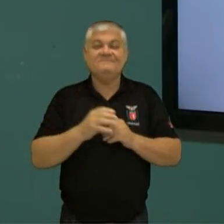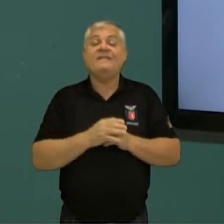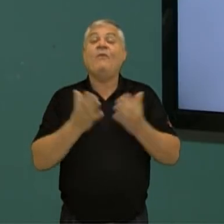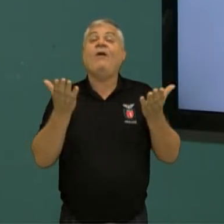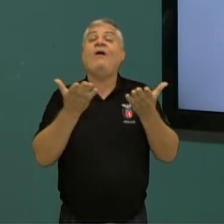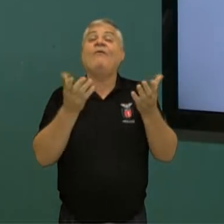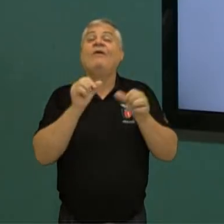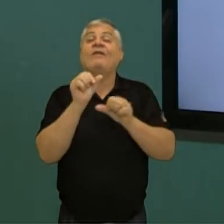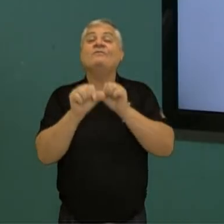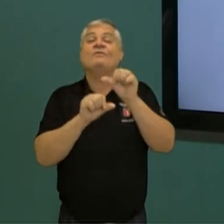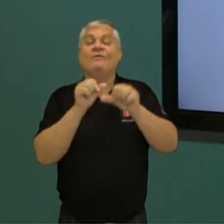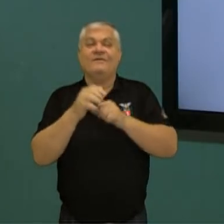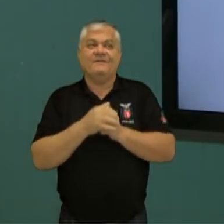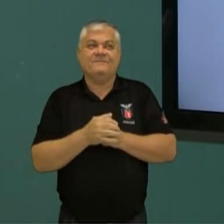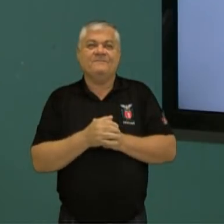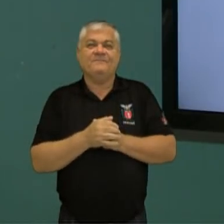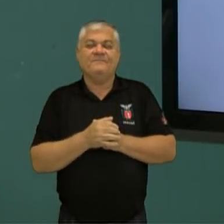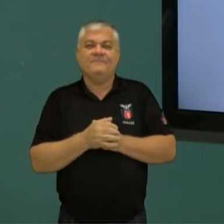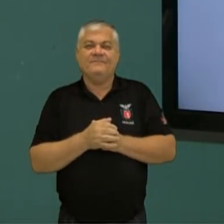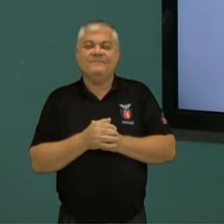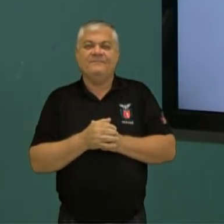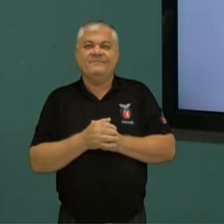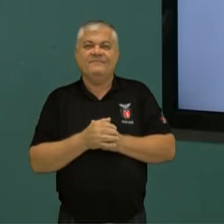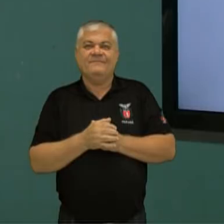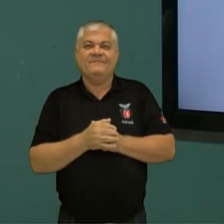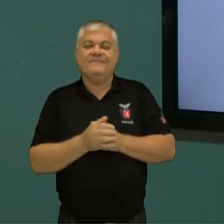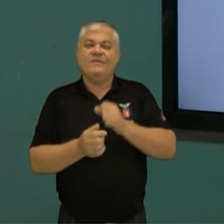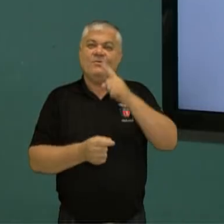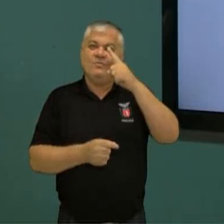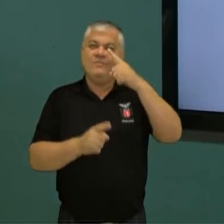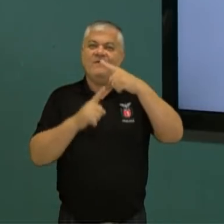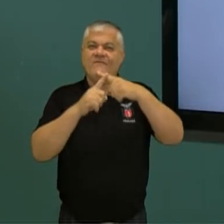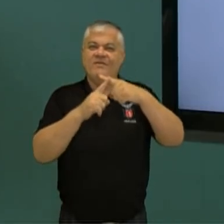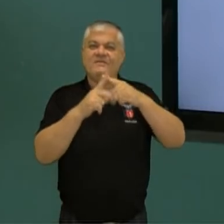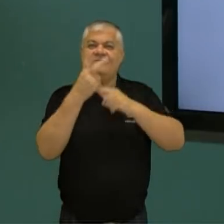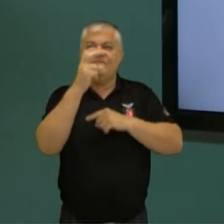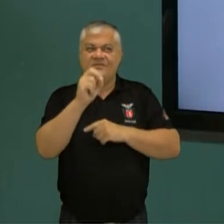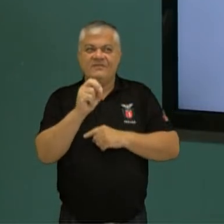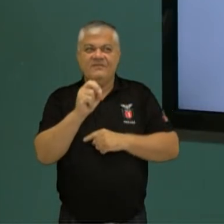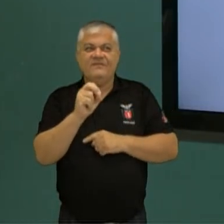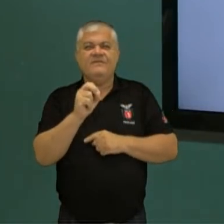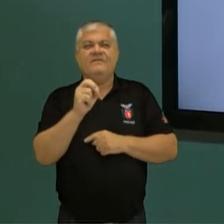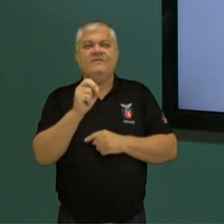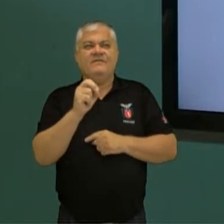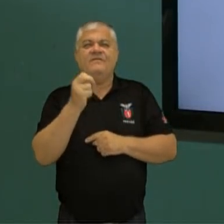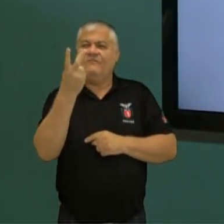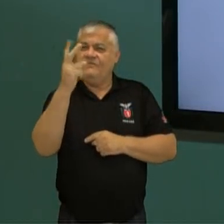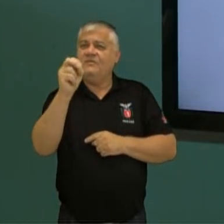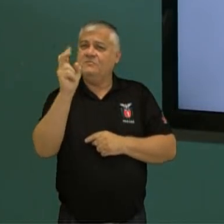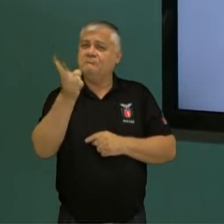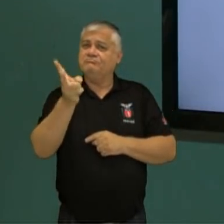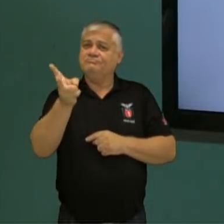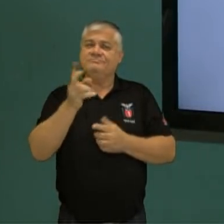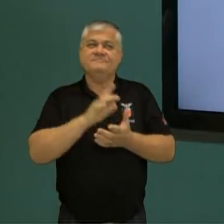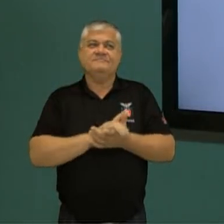agora? Eu faço uma vez o 20. E uma vez 20 é quanto? 20.